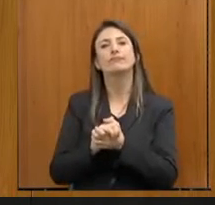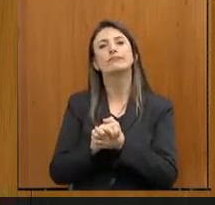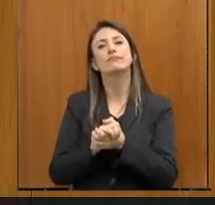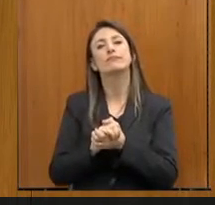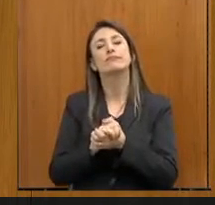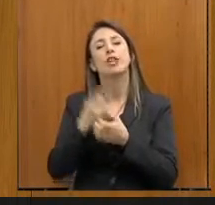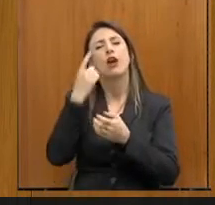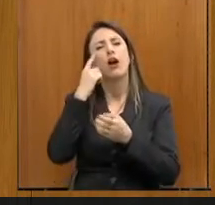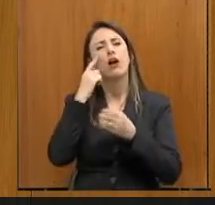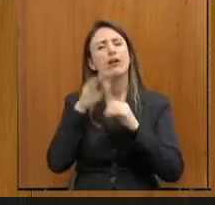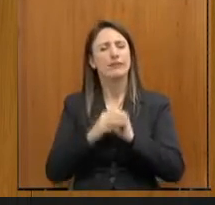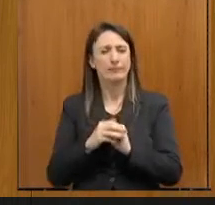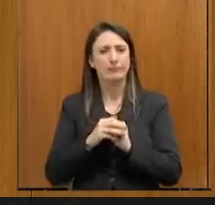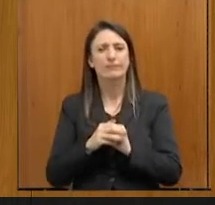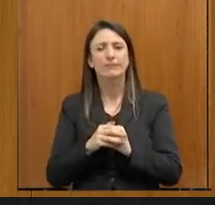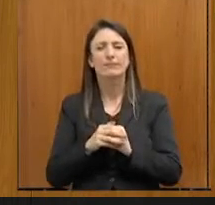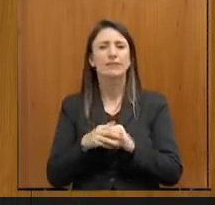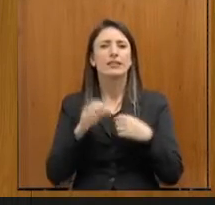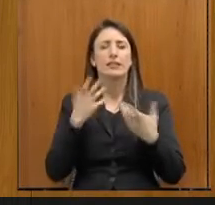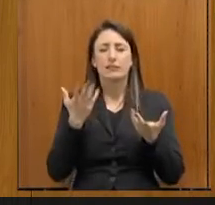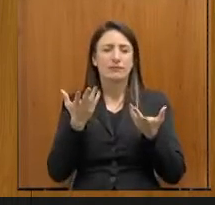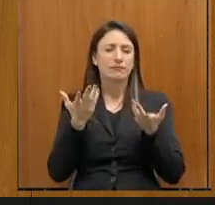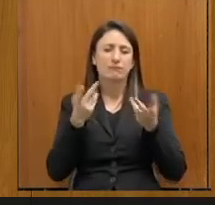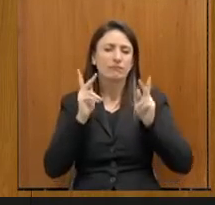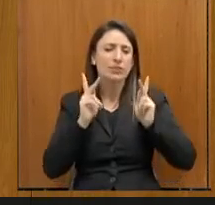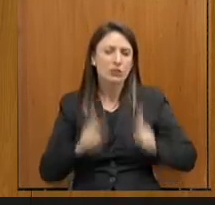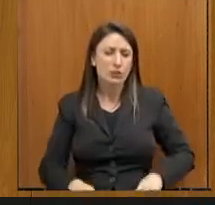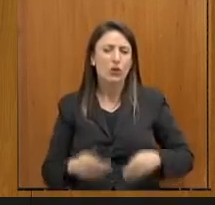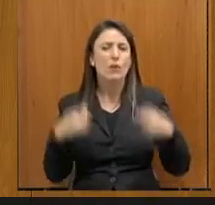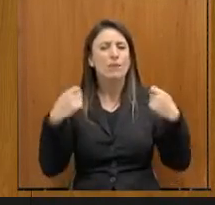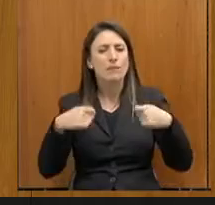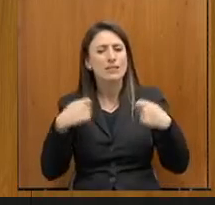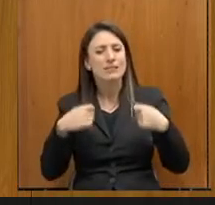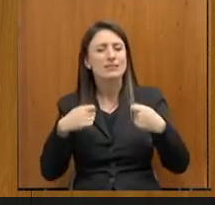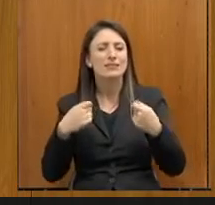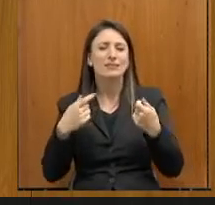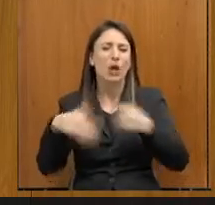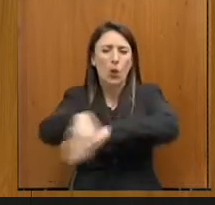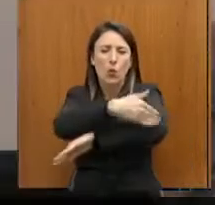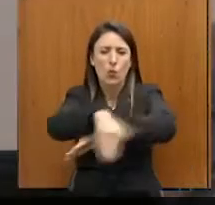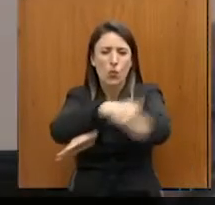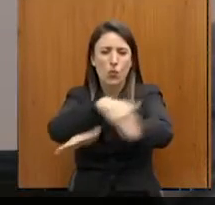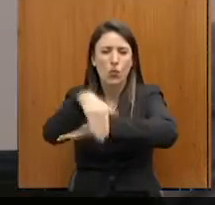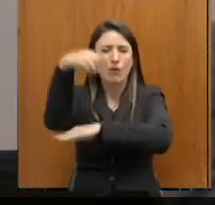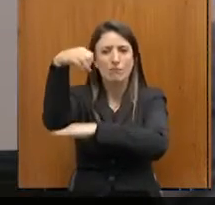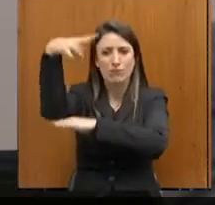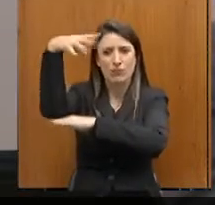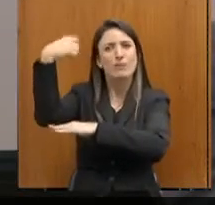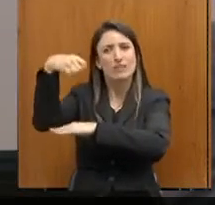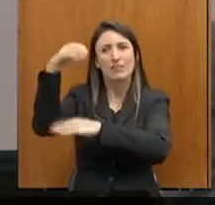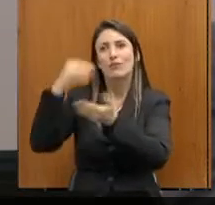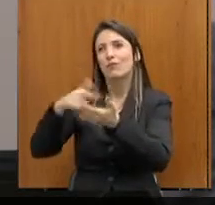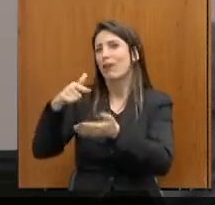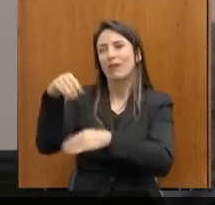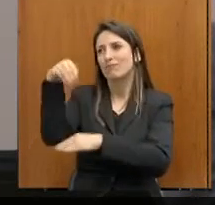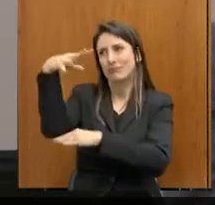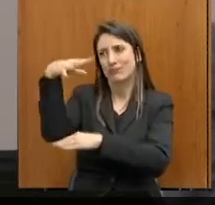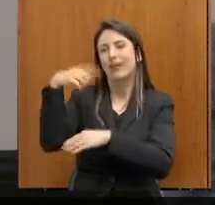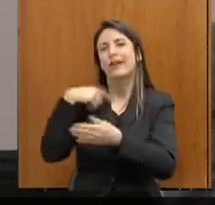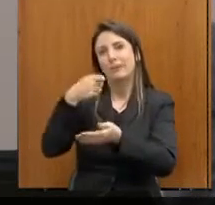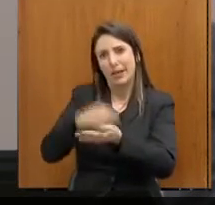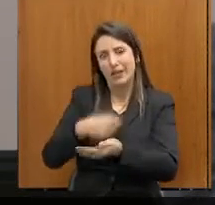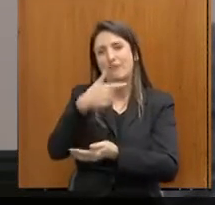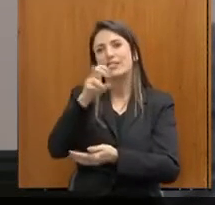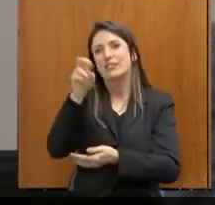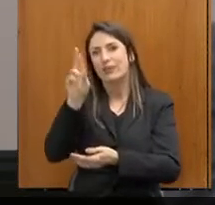vocês o seguinte um cidadão preciso colocar um pote na casa dele tem que pagar r$ 5000 isso revolta a gente se colocar um padrão